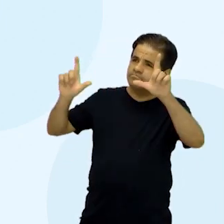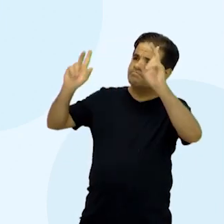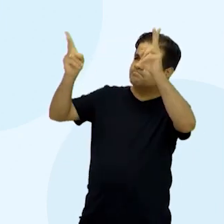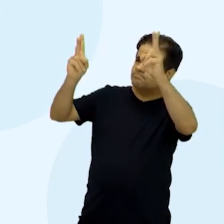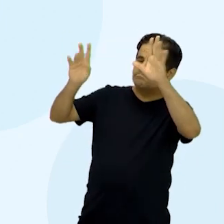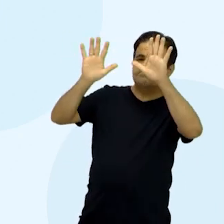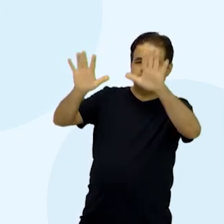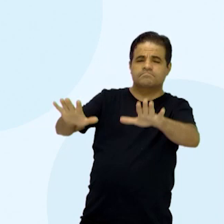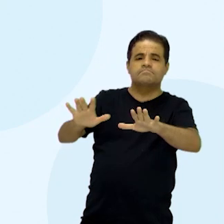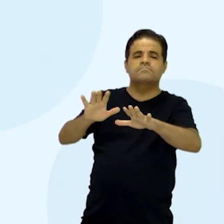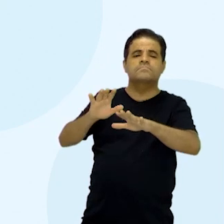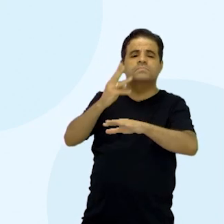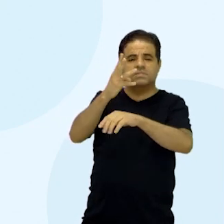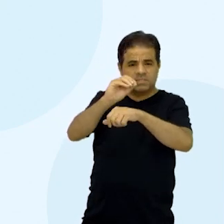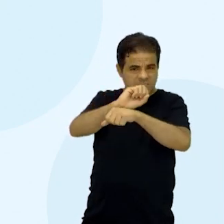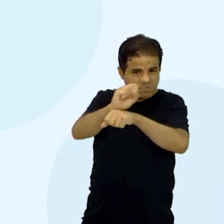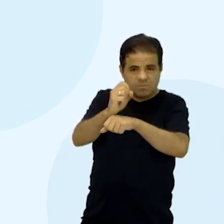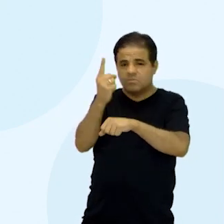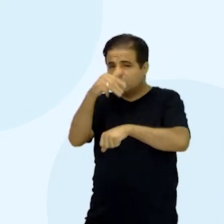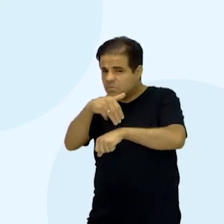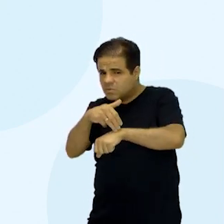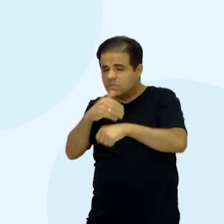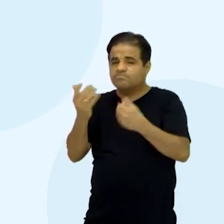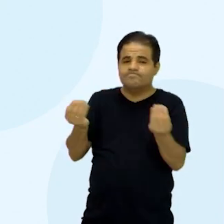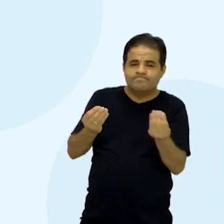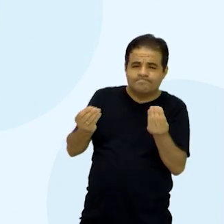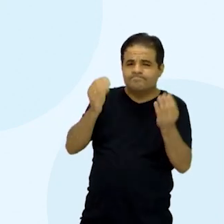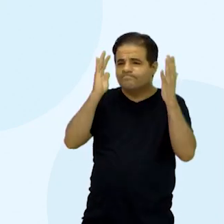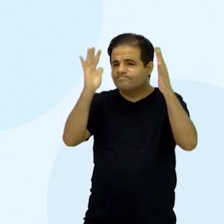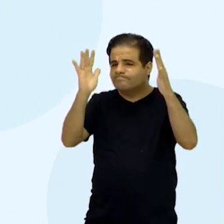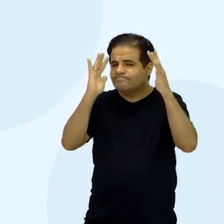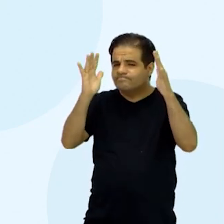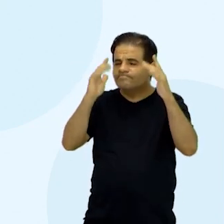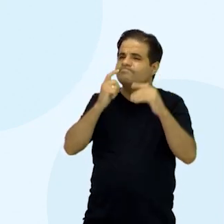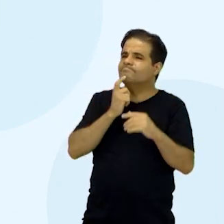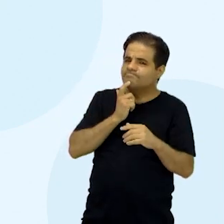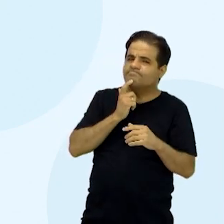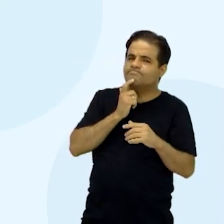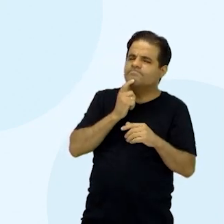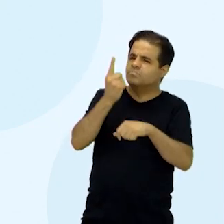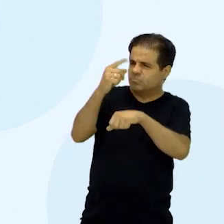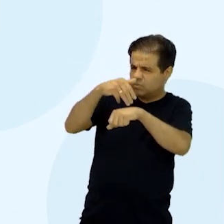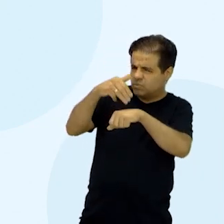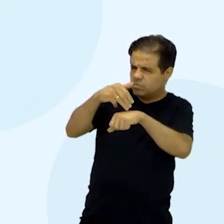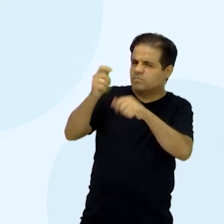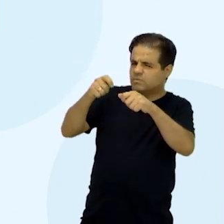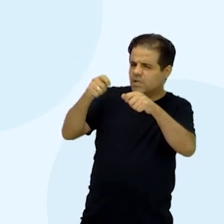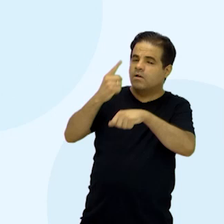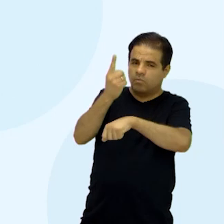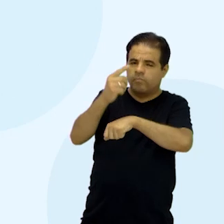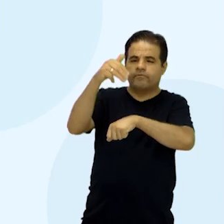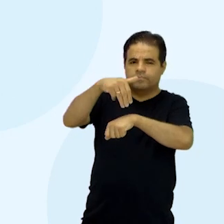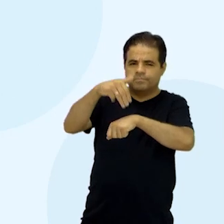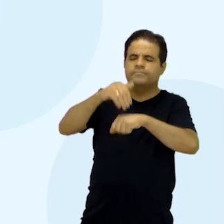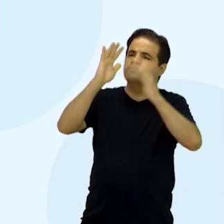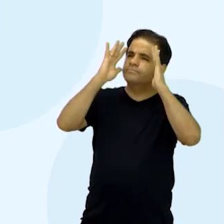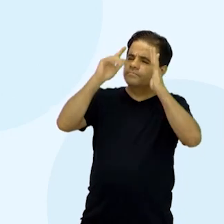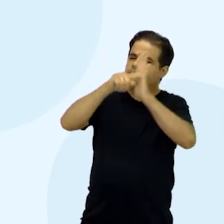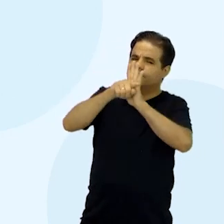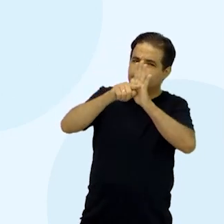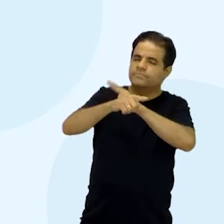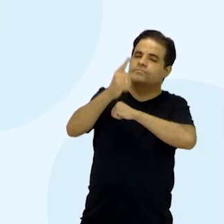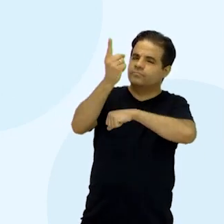ver quanto tempo. 30 segundos, 1 minuto, deixa eu pensar. A bandeira, deixa um minutinho pra gente pensar. Um minutinho? Deixa eu pesquisar, deixa Então, eu vou